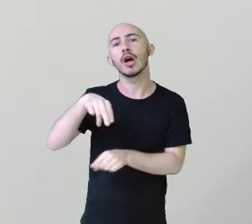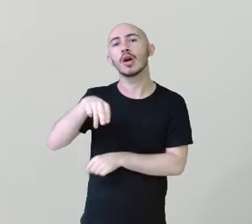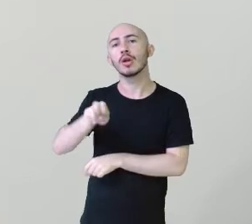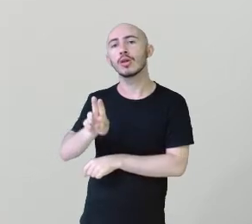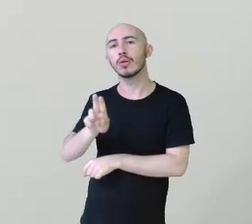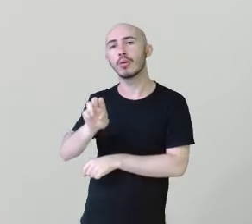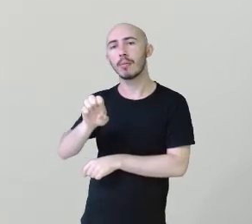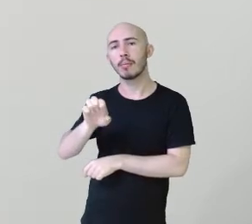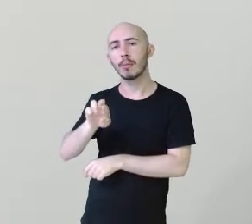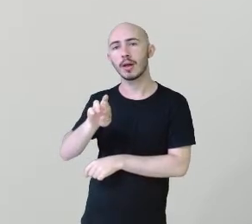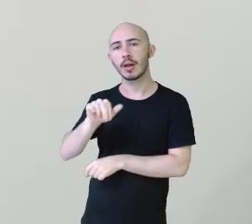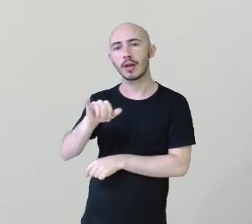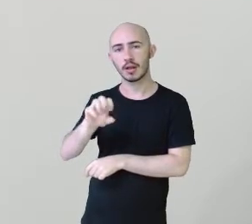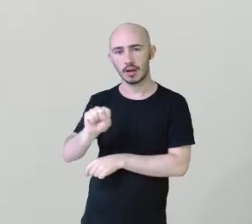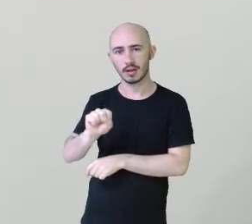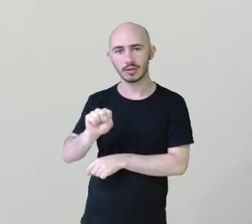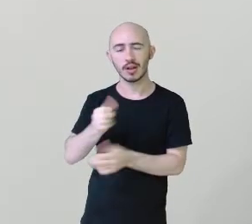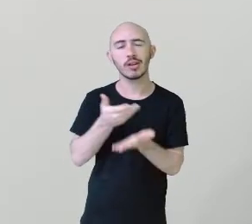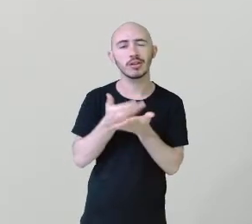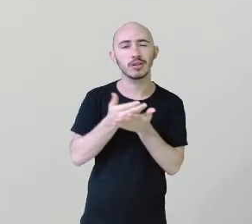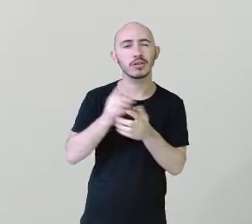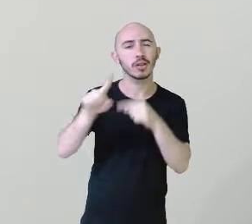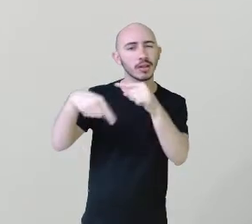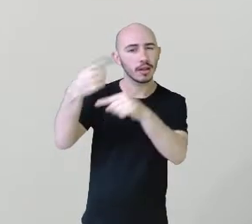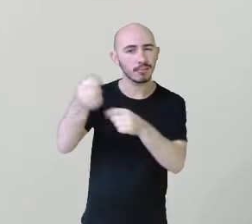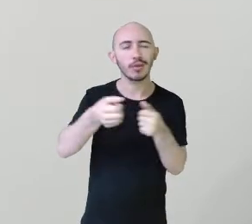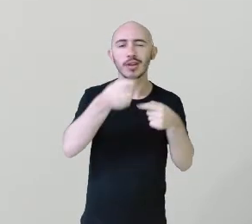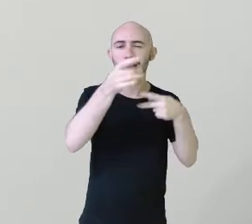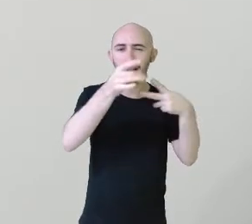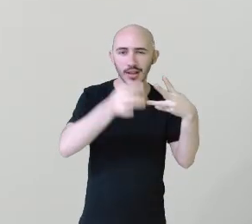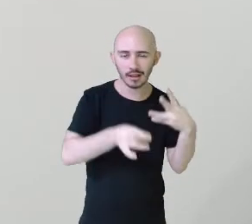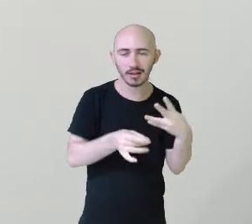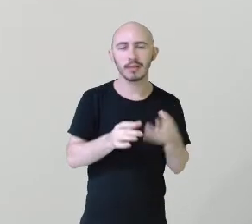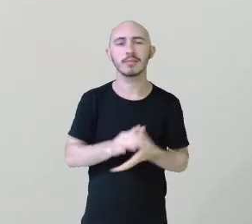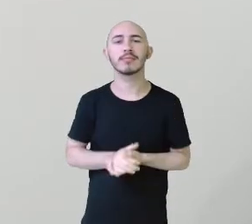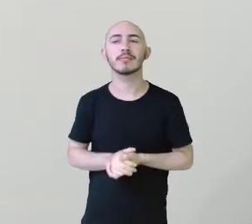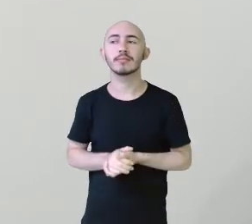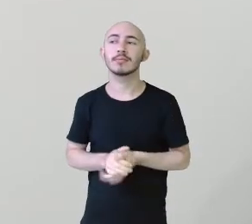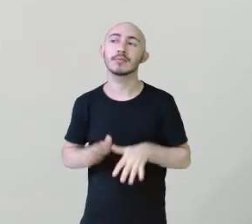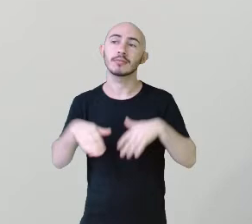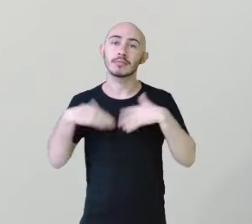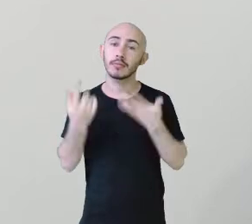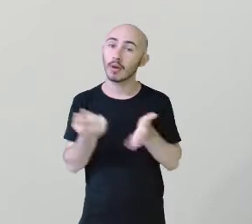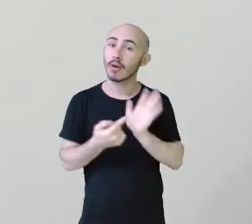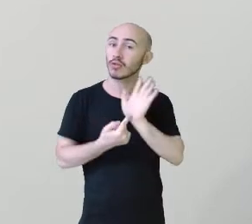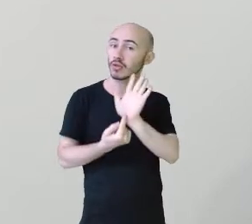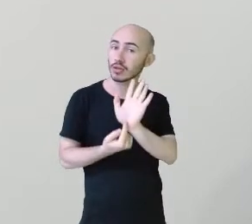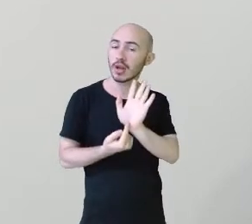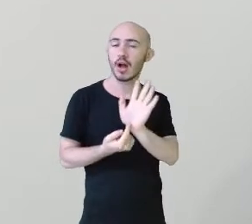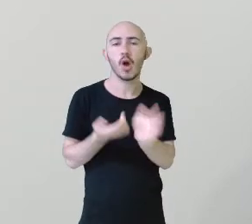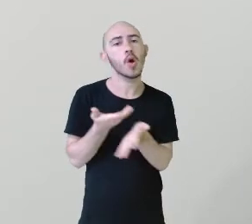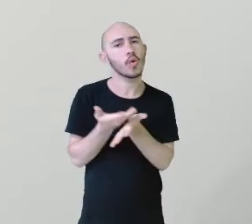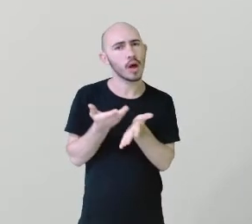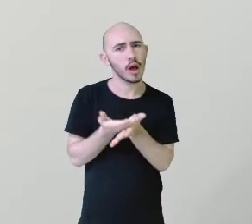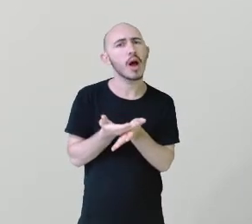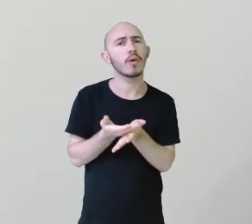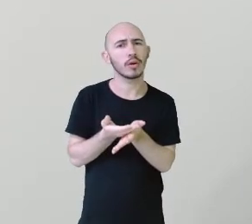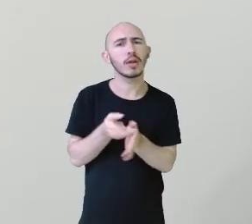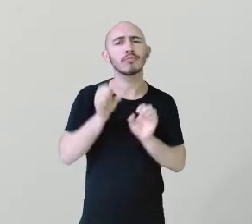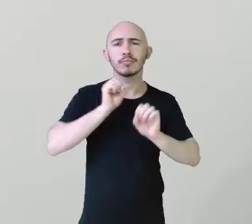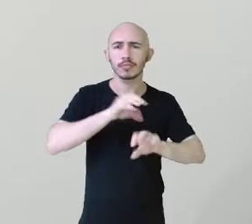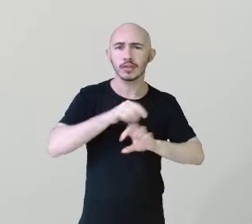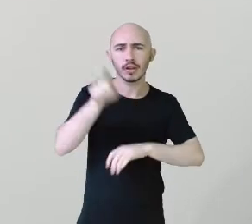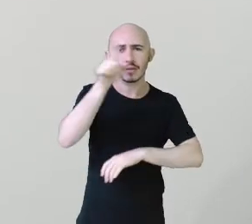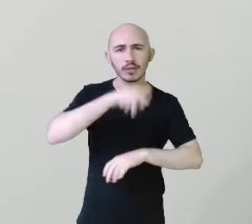disse a vocês, a gente vai estudar mais detalhado. Inclusive, eu já trouxe aqui uma aula sobre adjetivos,